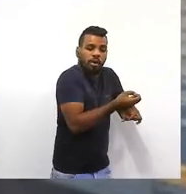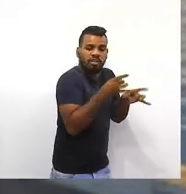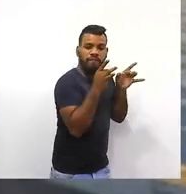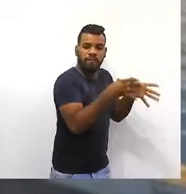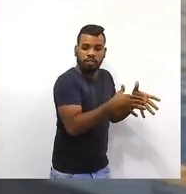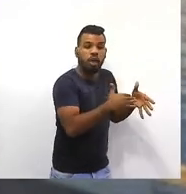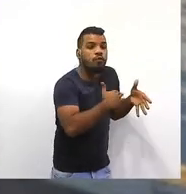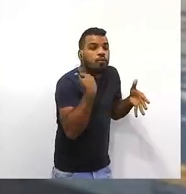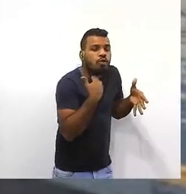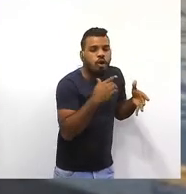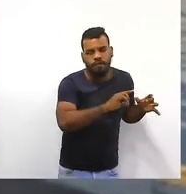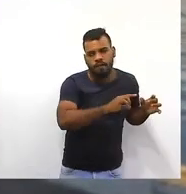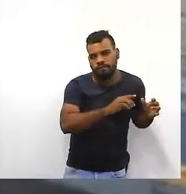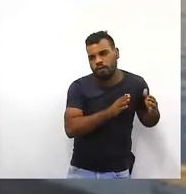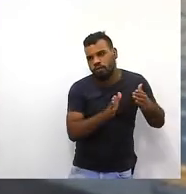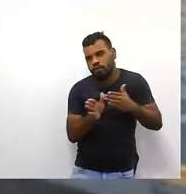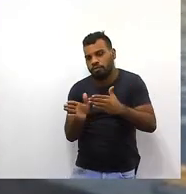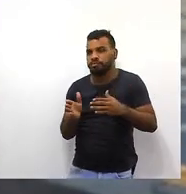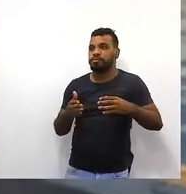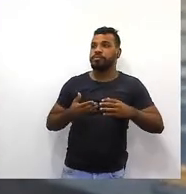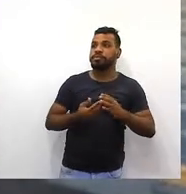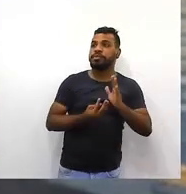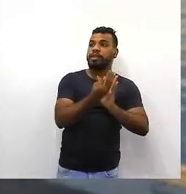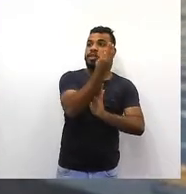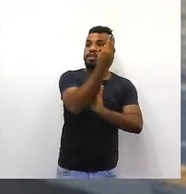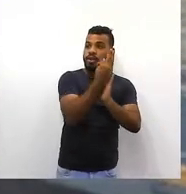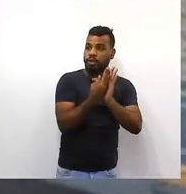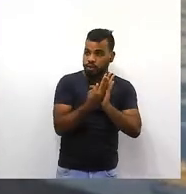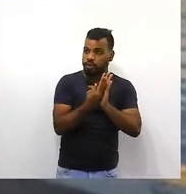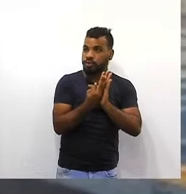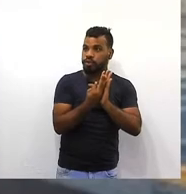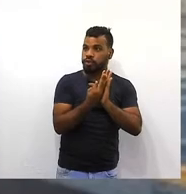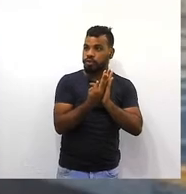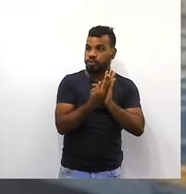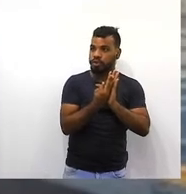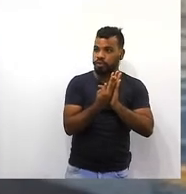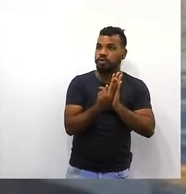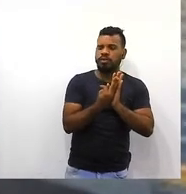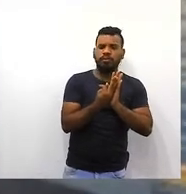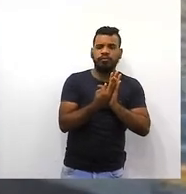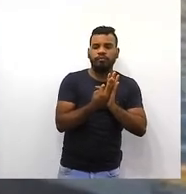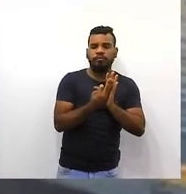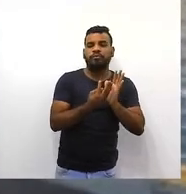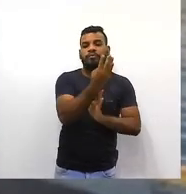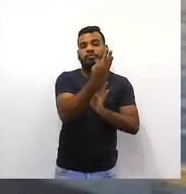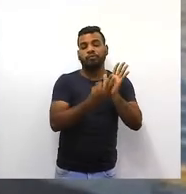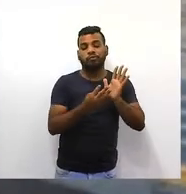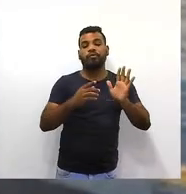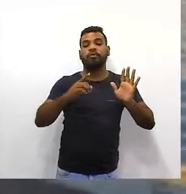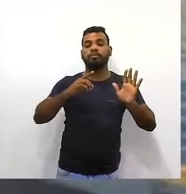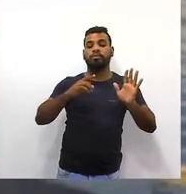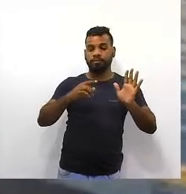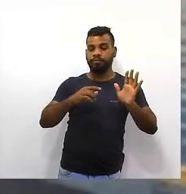interessante, pessoal, é que esse texto, ele nada mais é do que uma